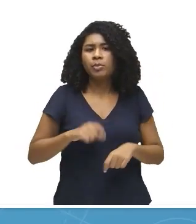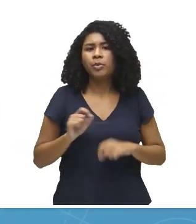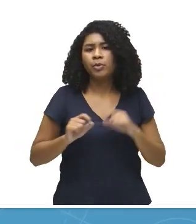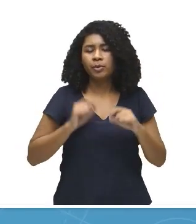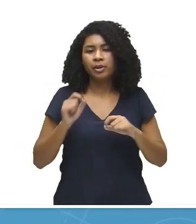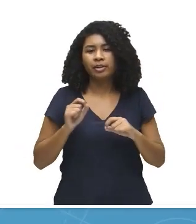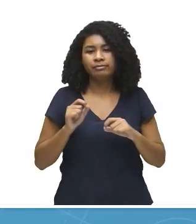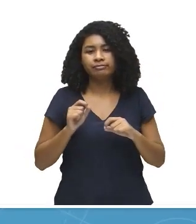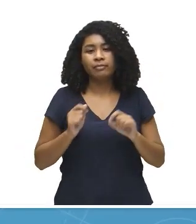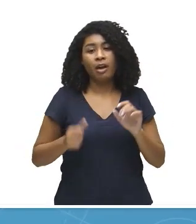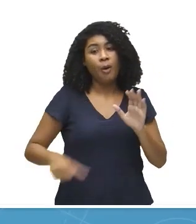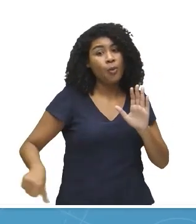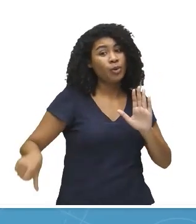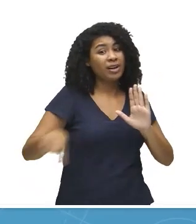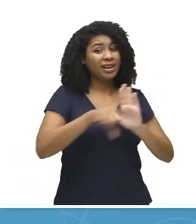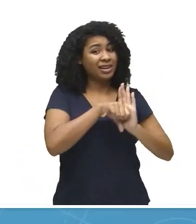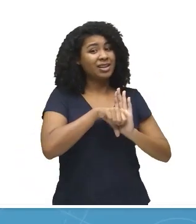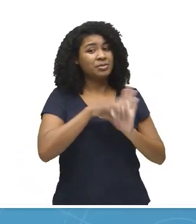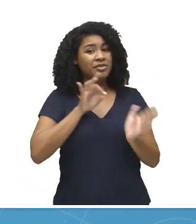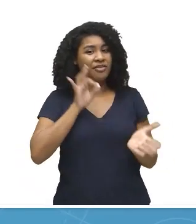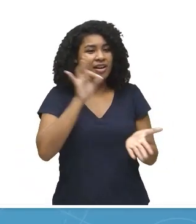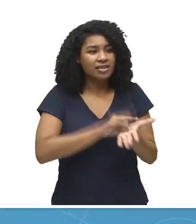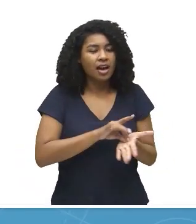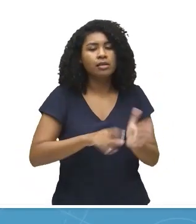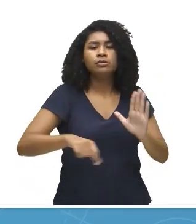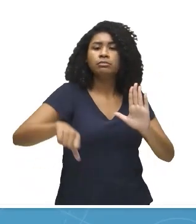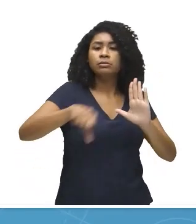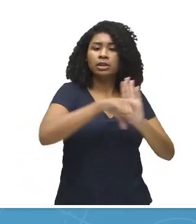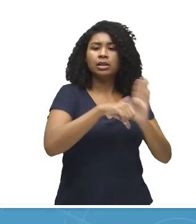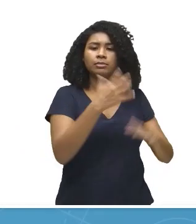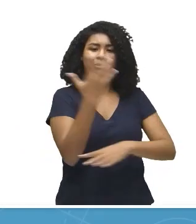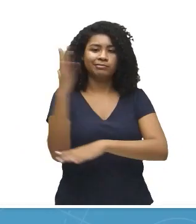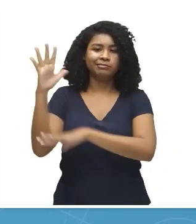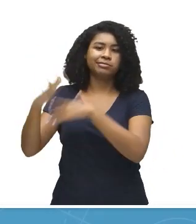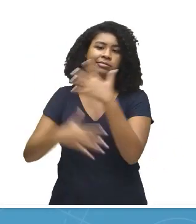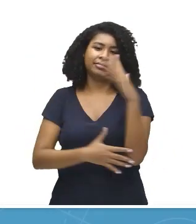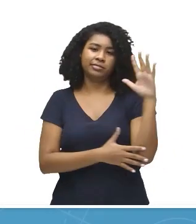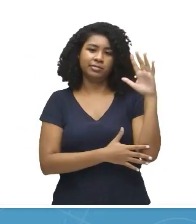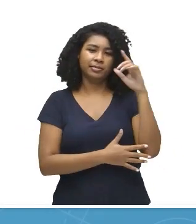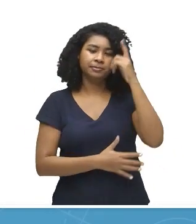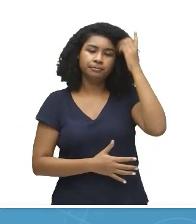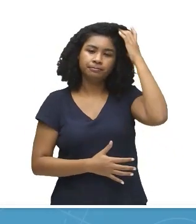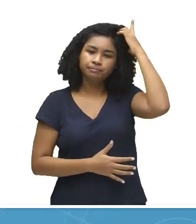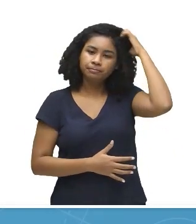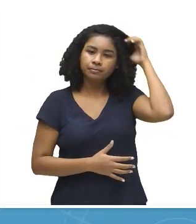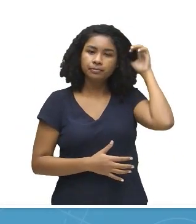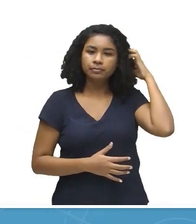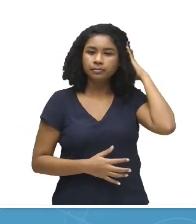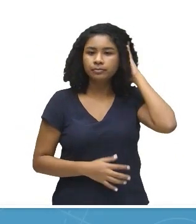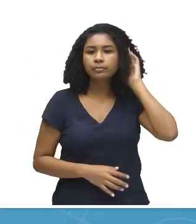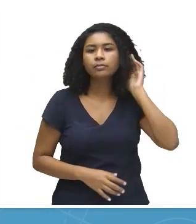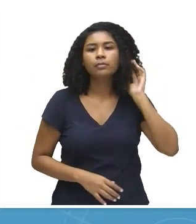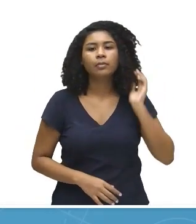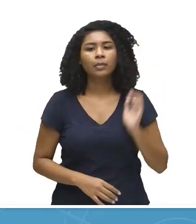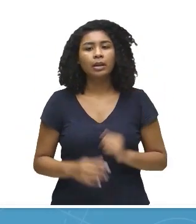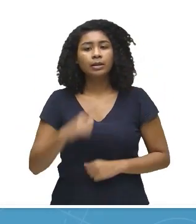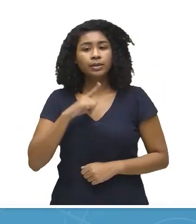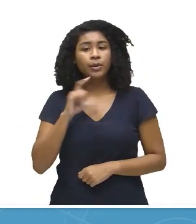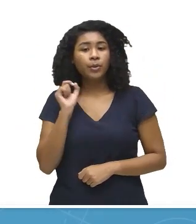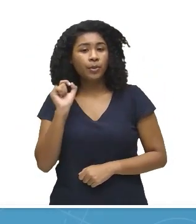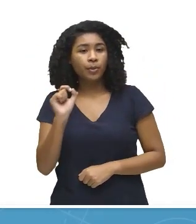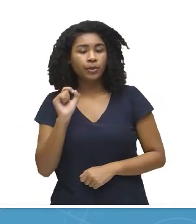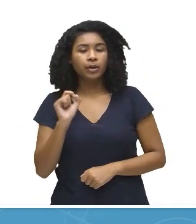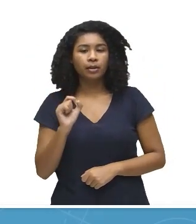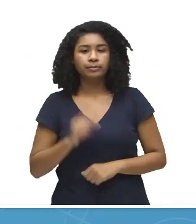meio ambiente, né, que é um crime ambiental. Aí vamos falar um pouco também da industrialização, né, que